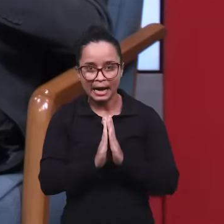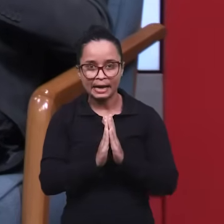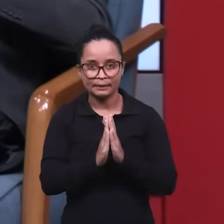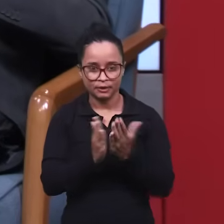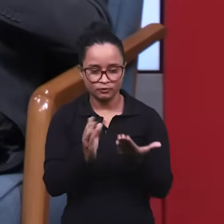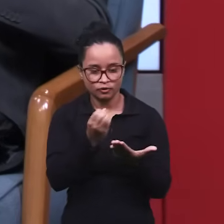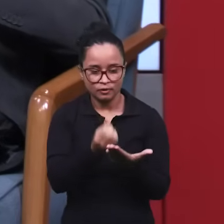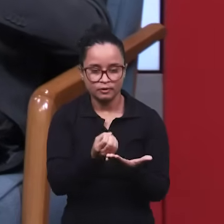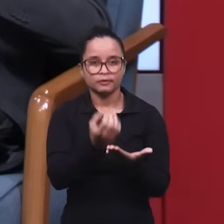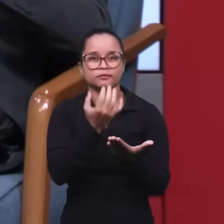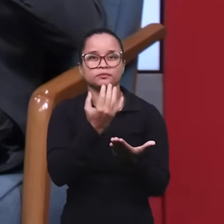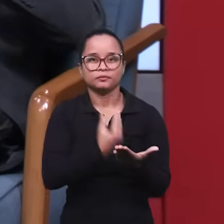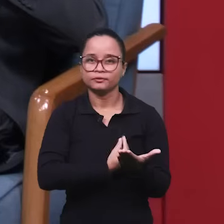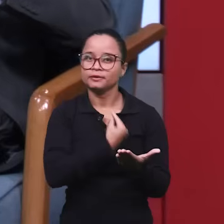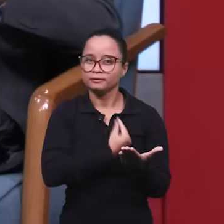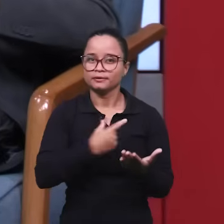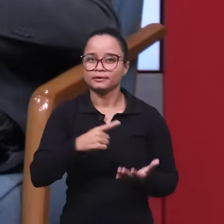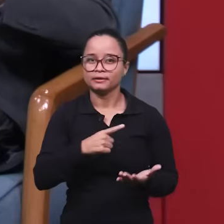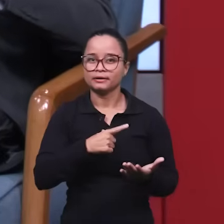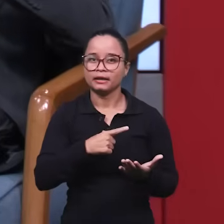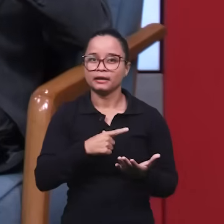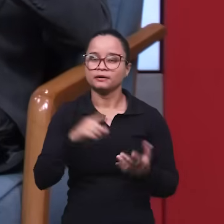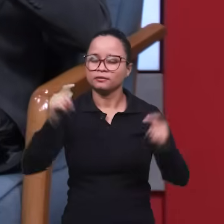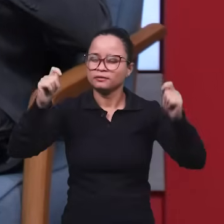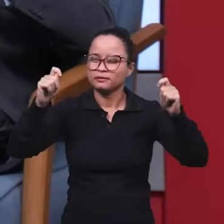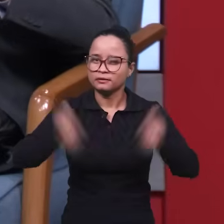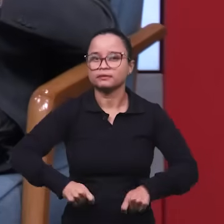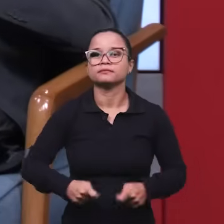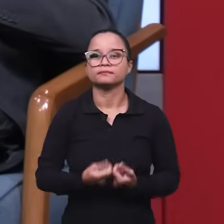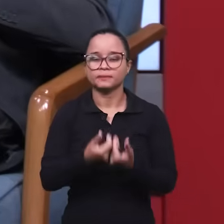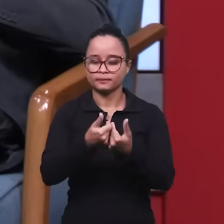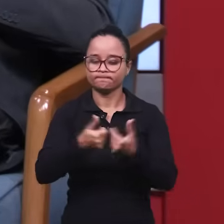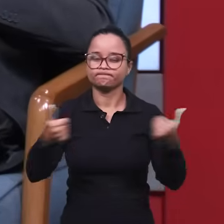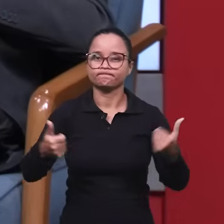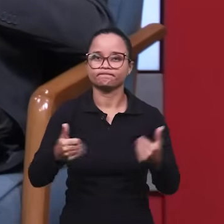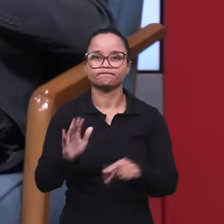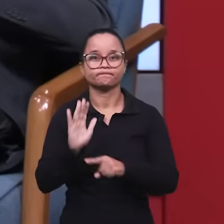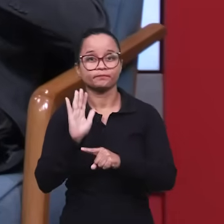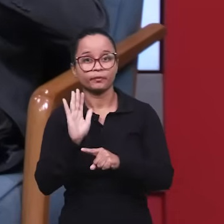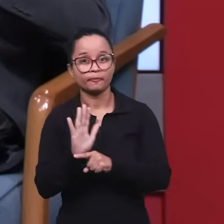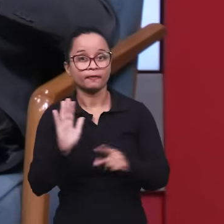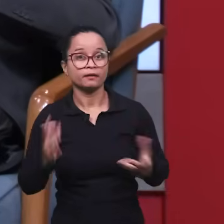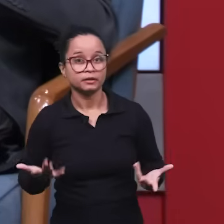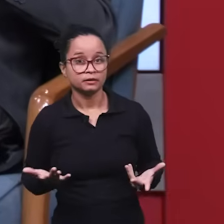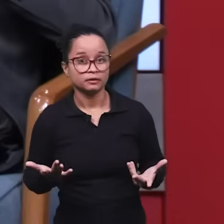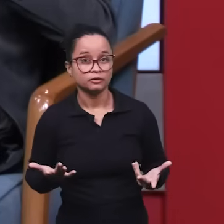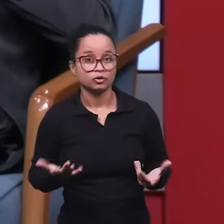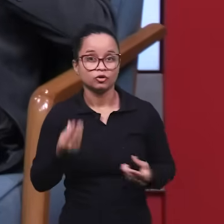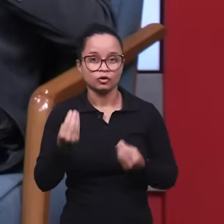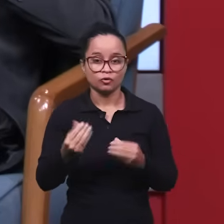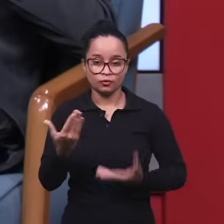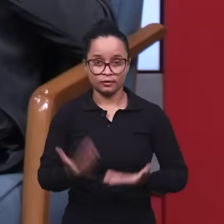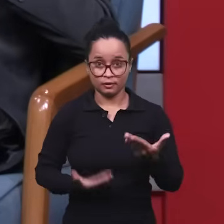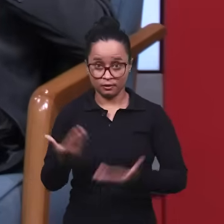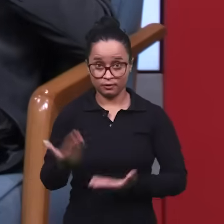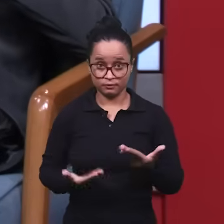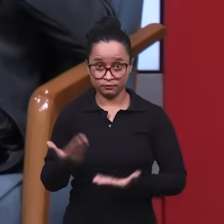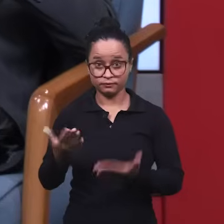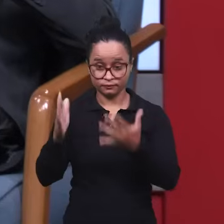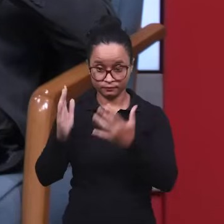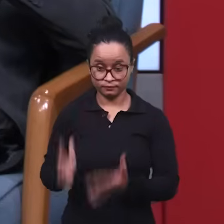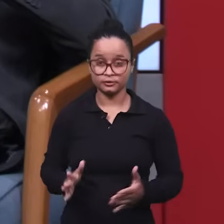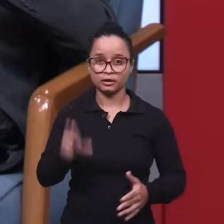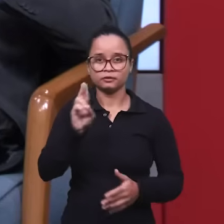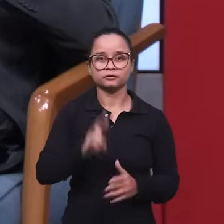palavra, a palavra é viva. A palavra viva, ela é apta para discernir. Então ela ajuda, e a igreja usa a